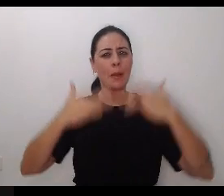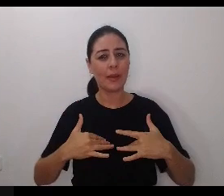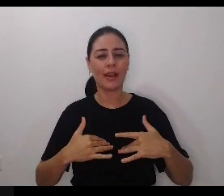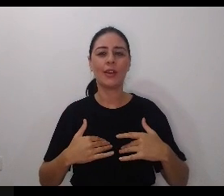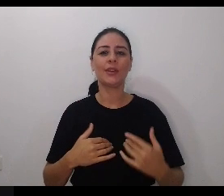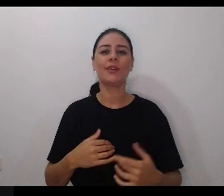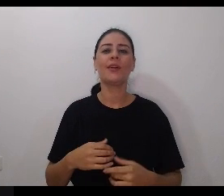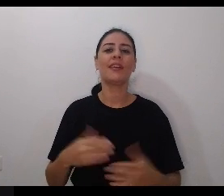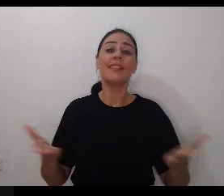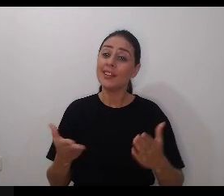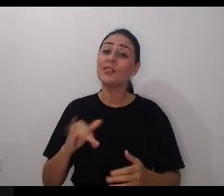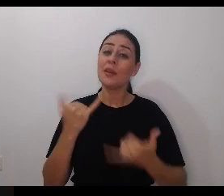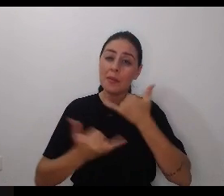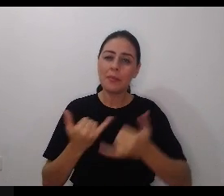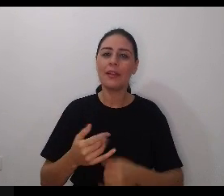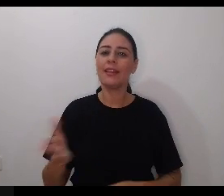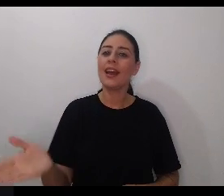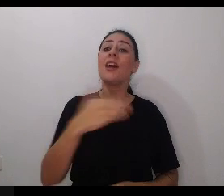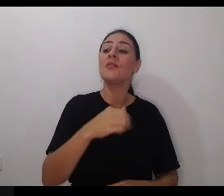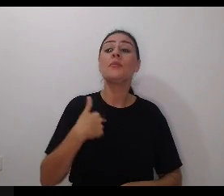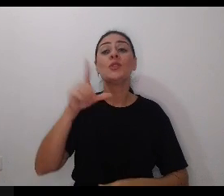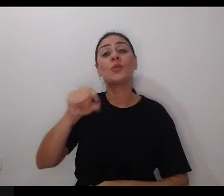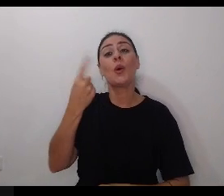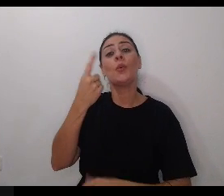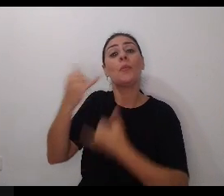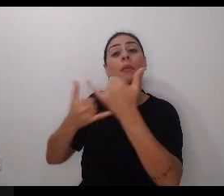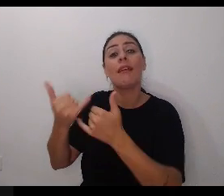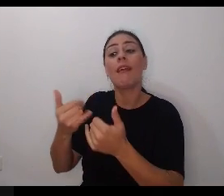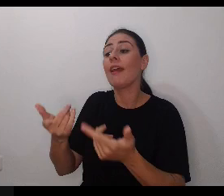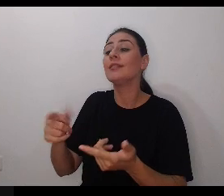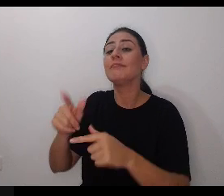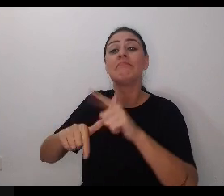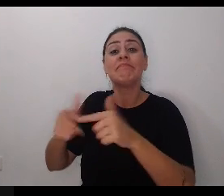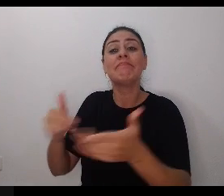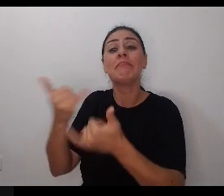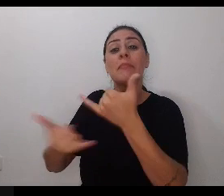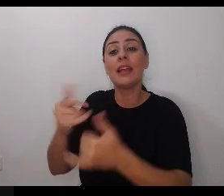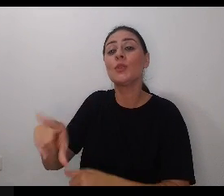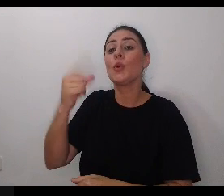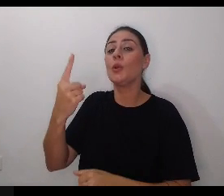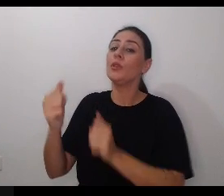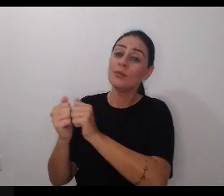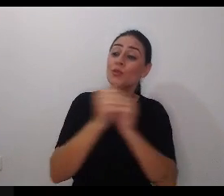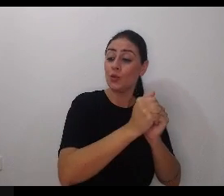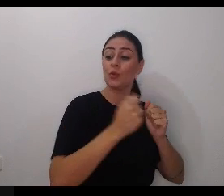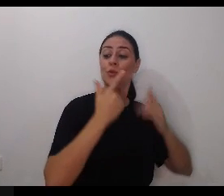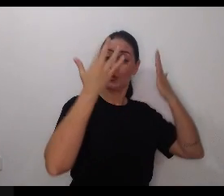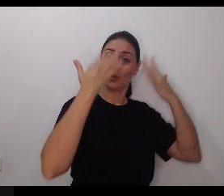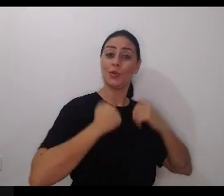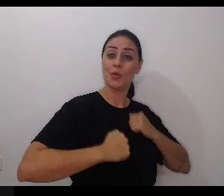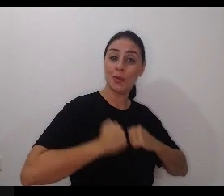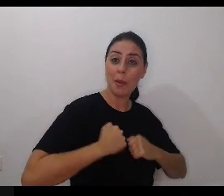invés de insistir para a criança ir tomar banho, por exemplo, né? Vamos dar banho em qual brinquedo? Nesse brinquedo ou nesse,